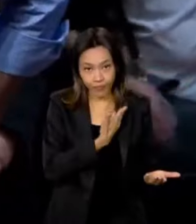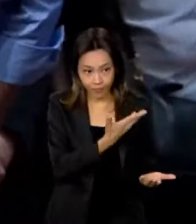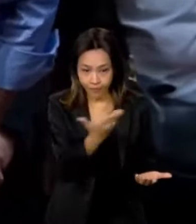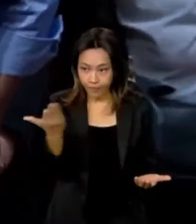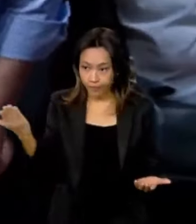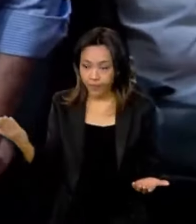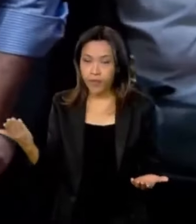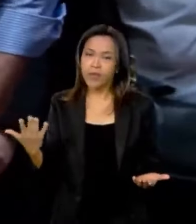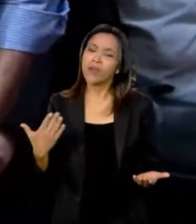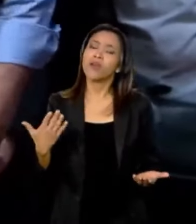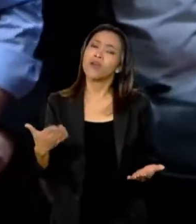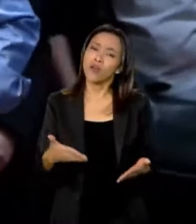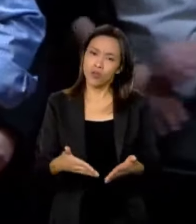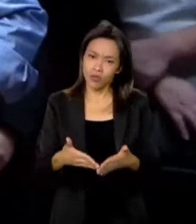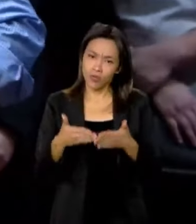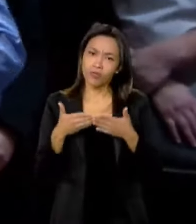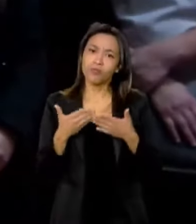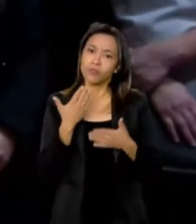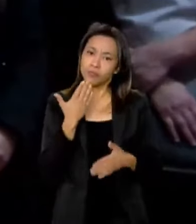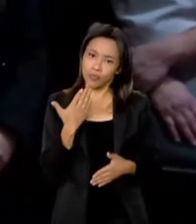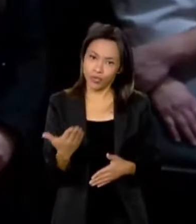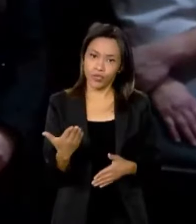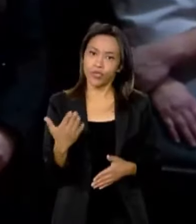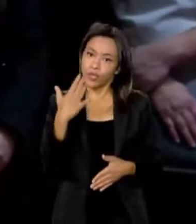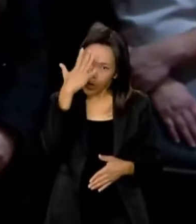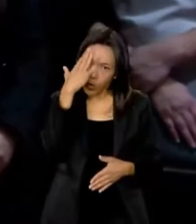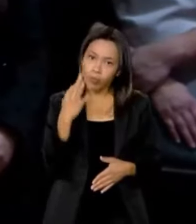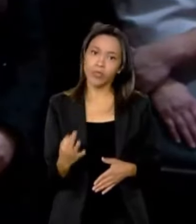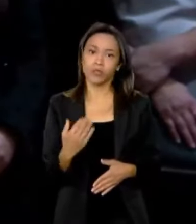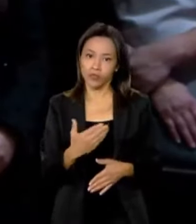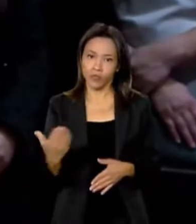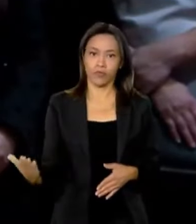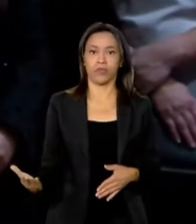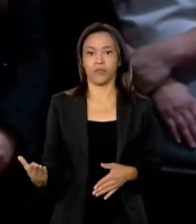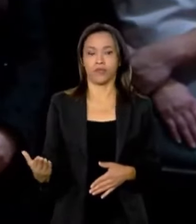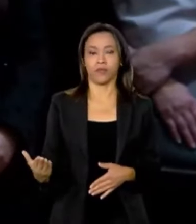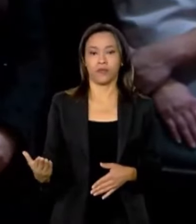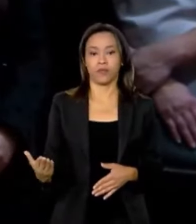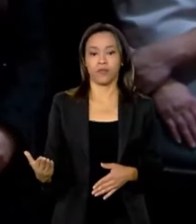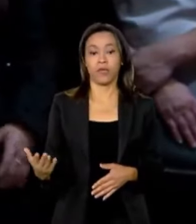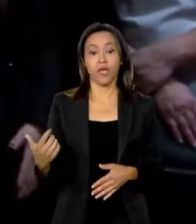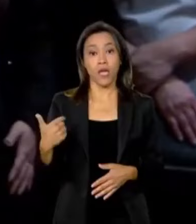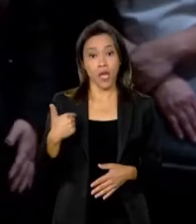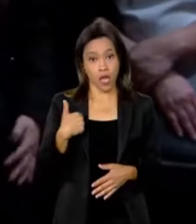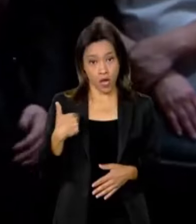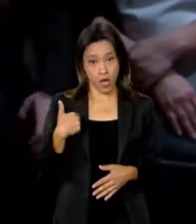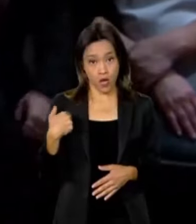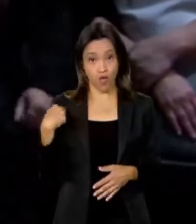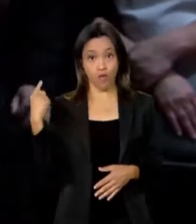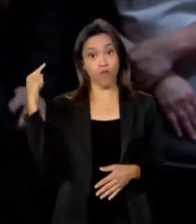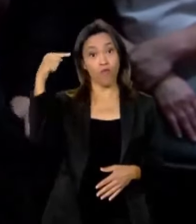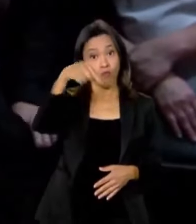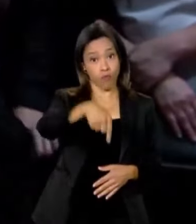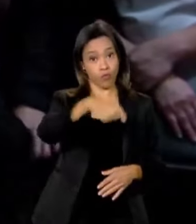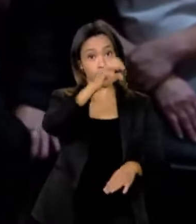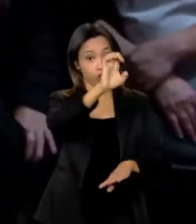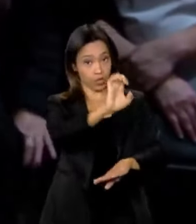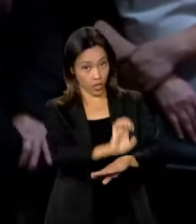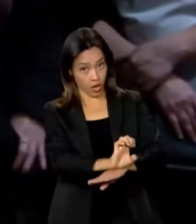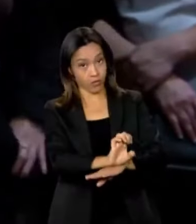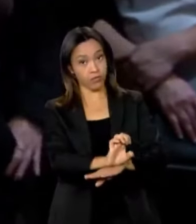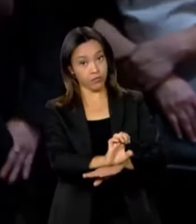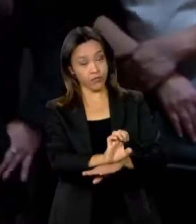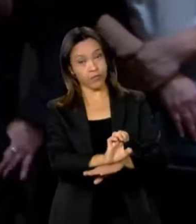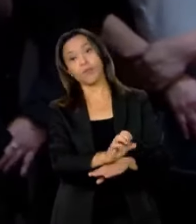eu queria pedir a compreensão de vocês pelo seguinte. Quando eu vou num estado, eu